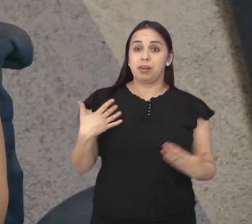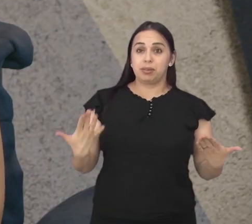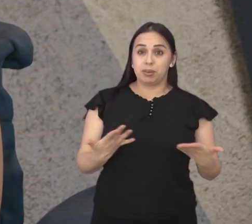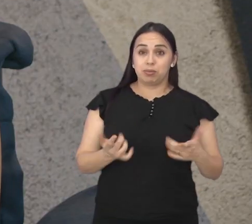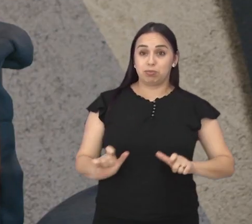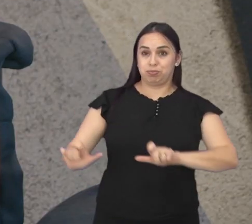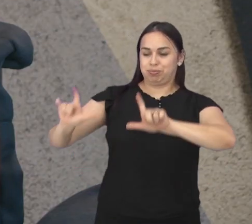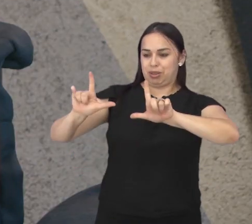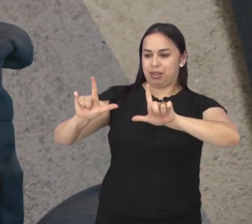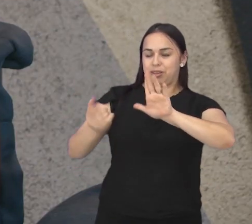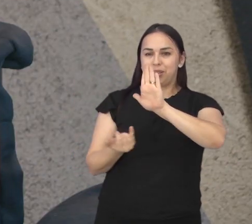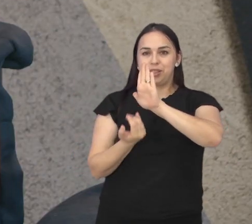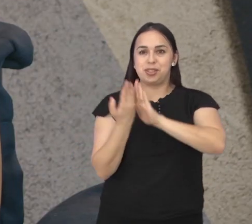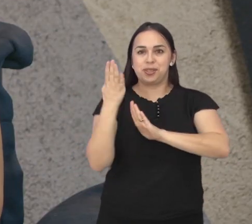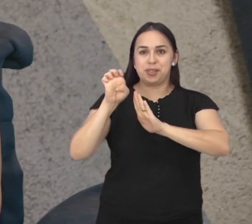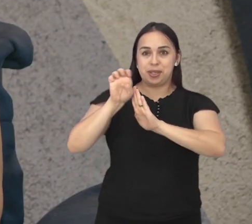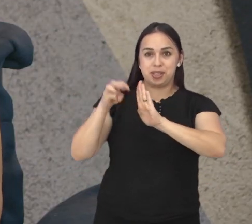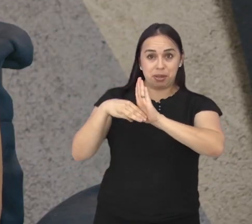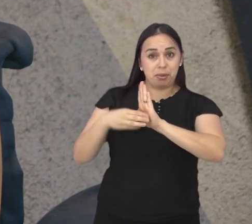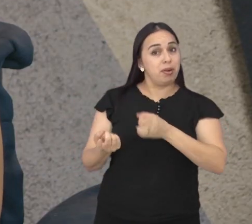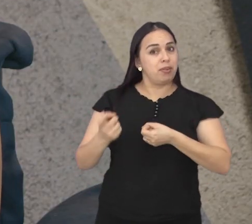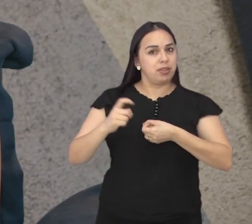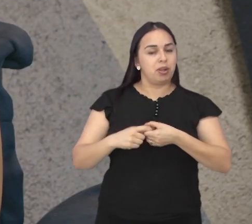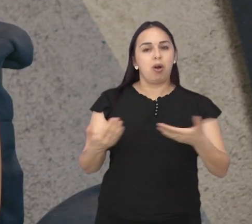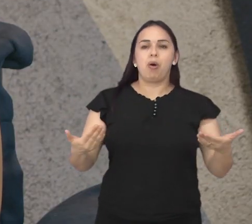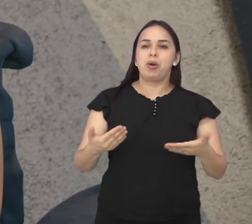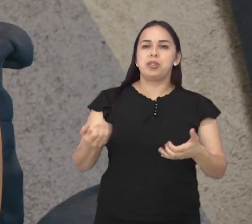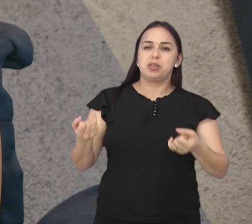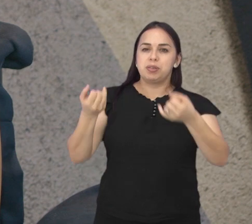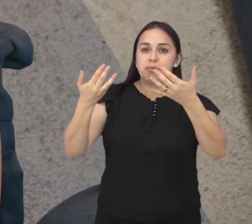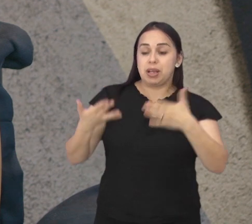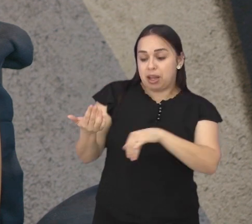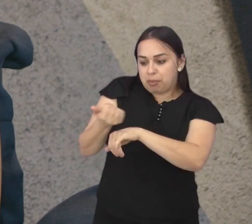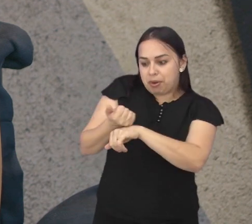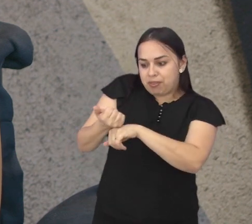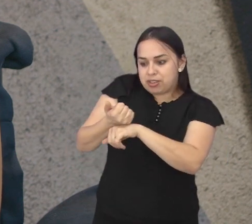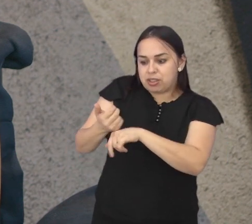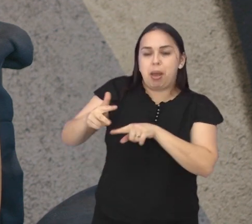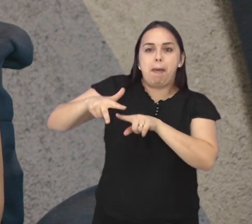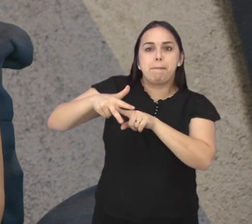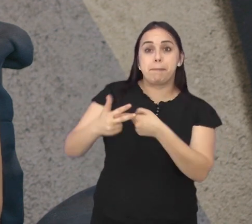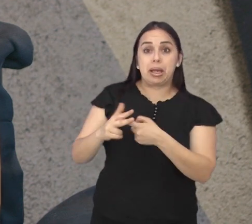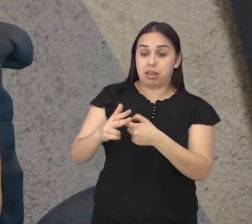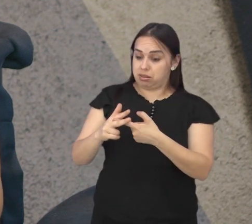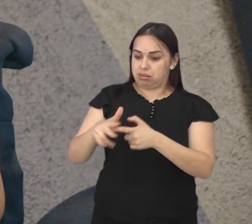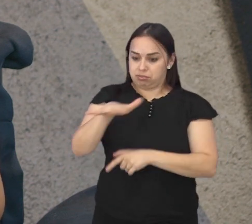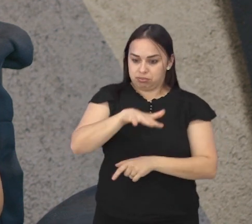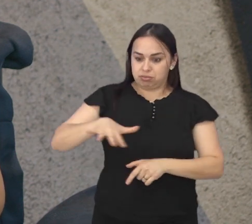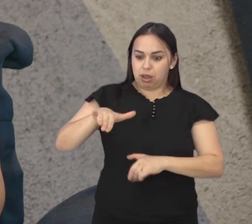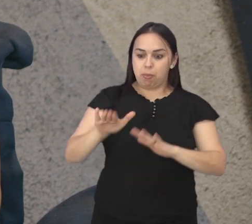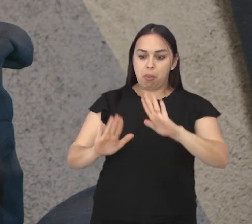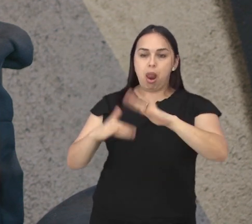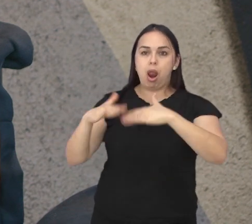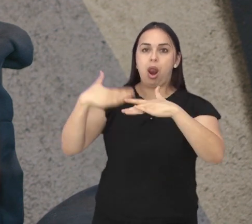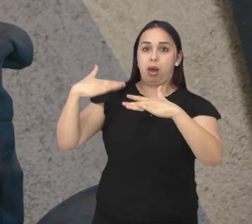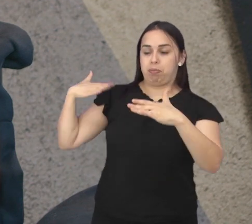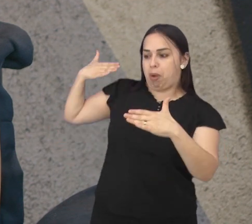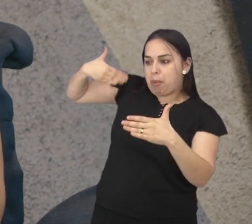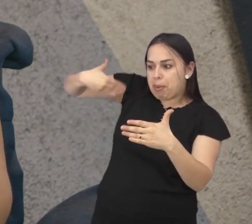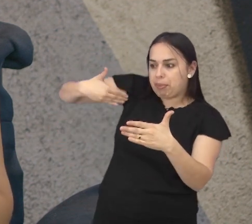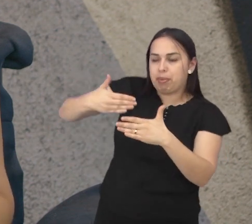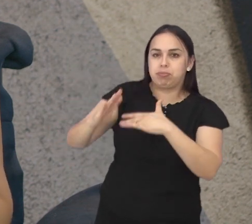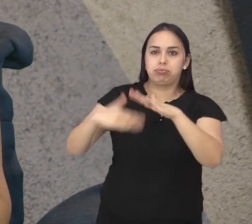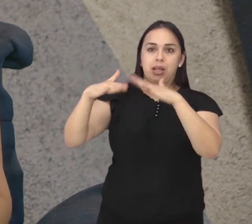Estamos de volta com Estação Mercado. Hoje falando do profissional de mecânica, um setor que tem evoluído com o passar dos anos.